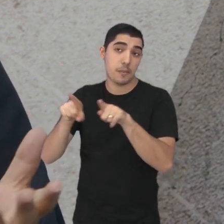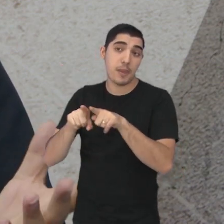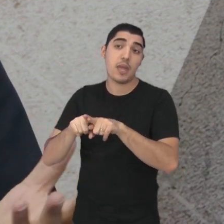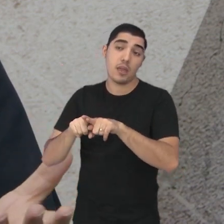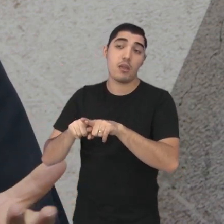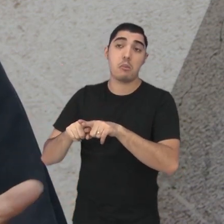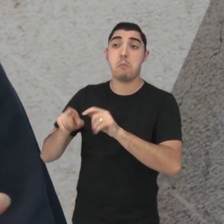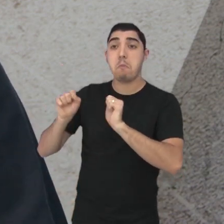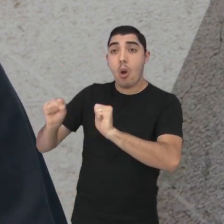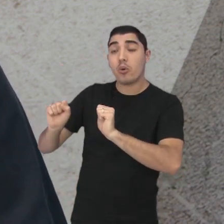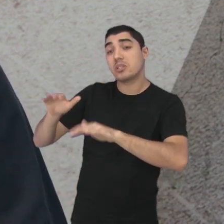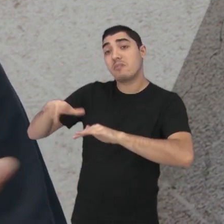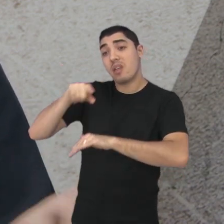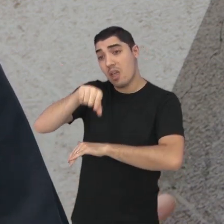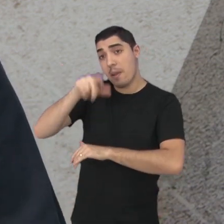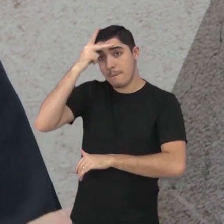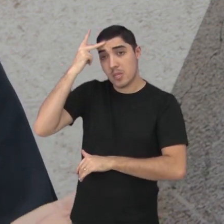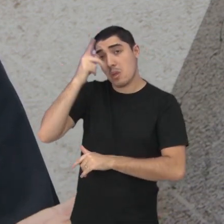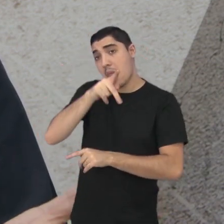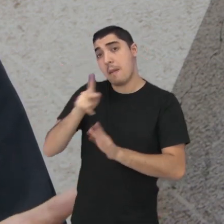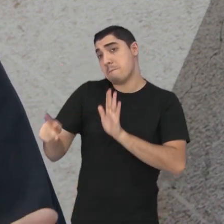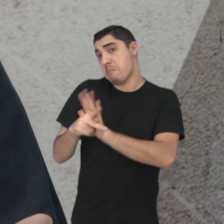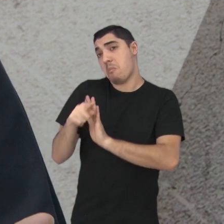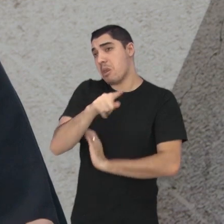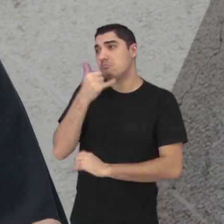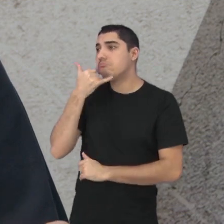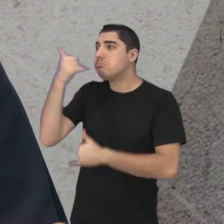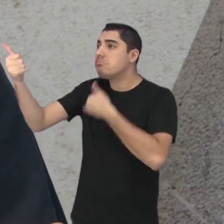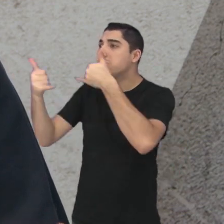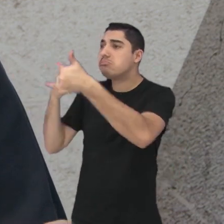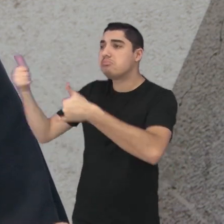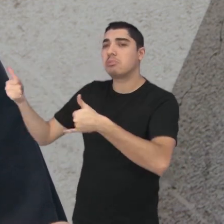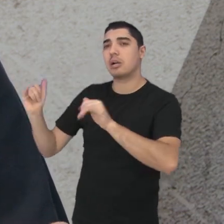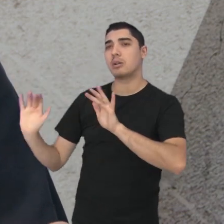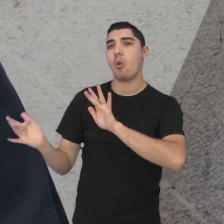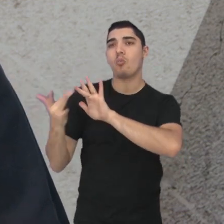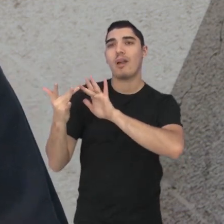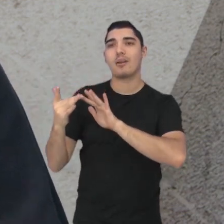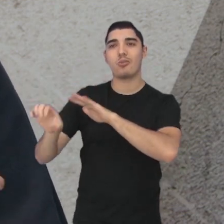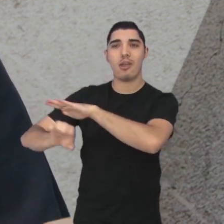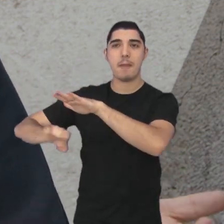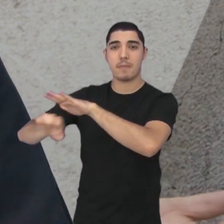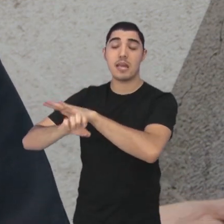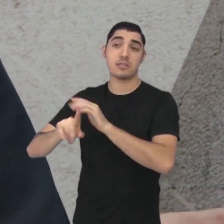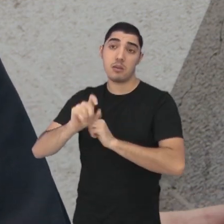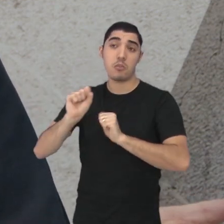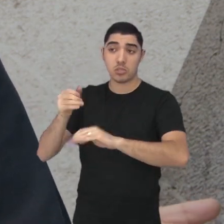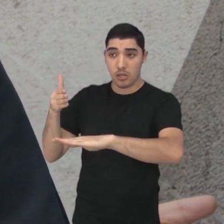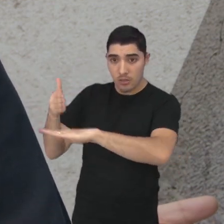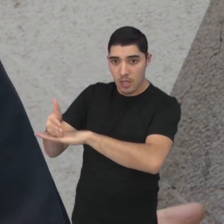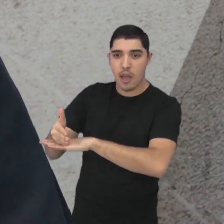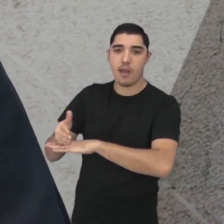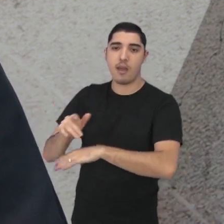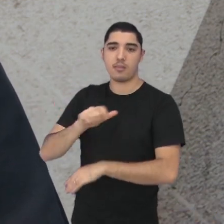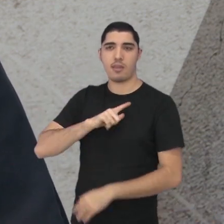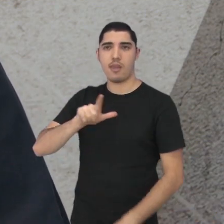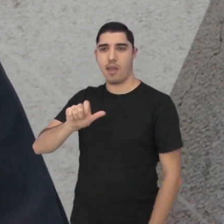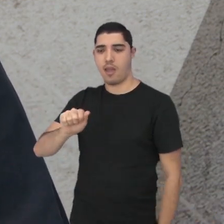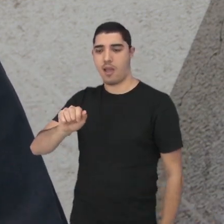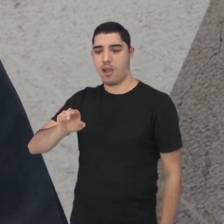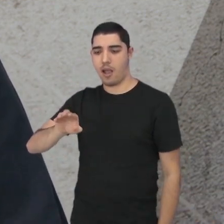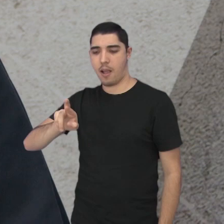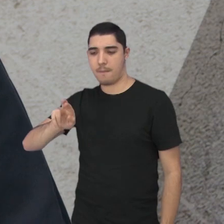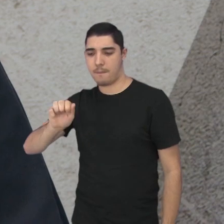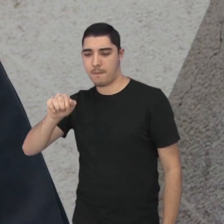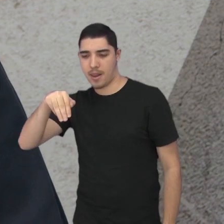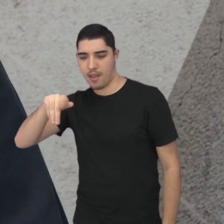também, normalmente, ele pode tentar o contato direto com as empresas. Uma dica muito boa é justamente essa também, entrar no site da Abra Games, lá tem um monte